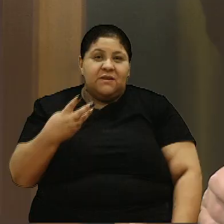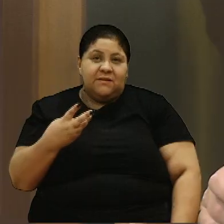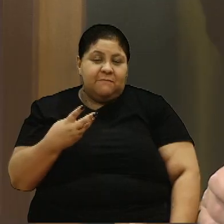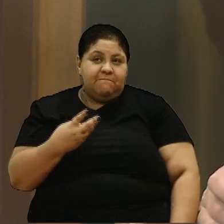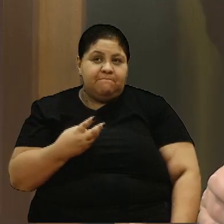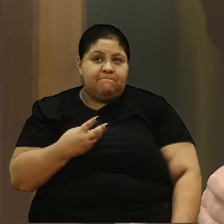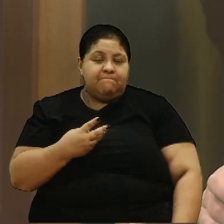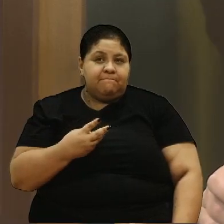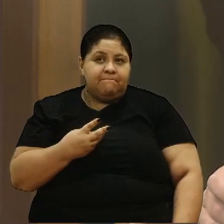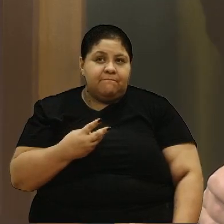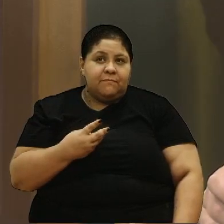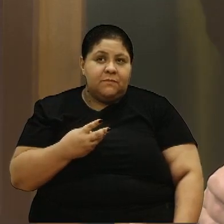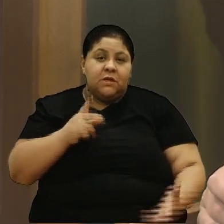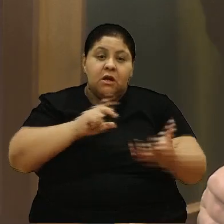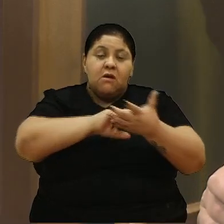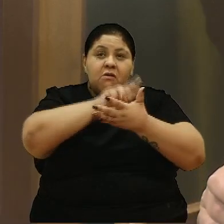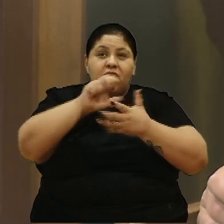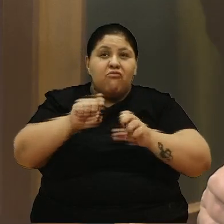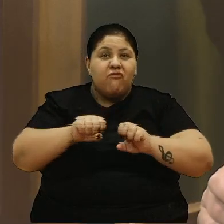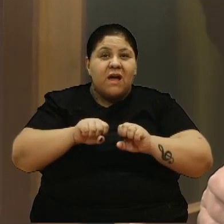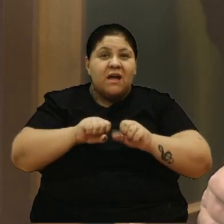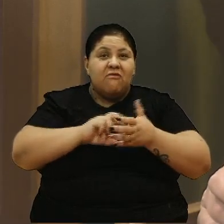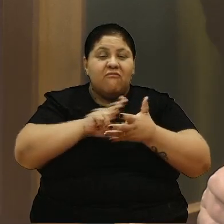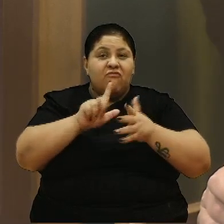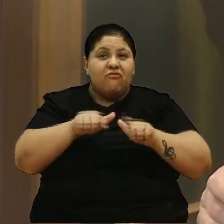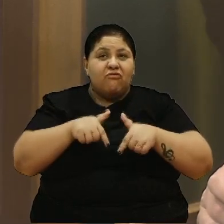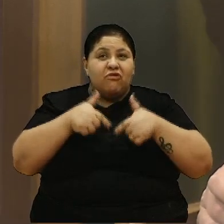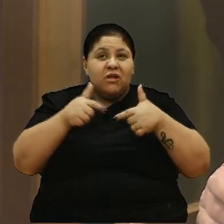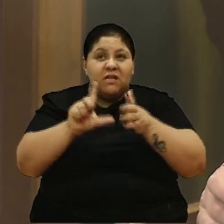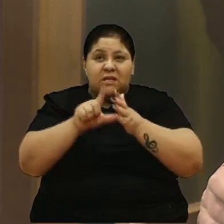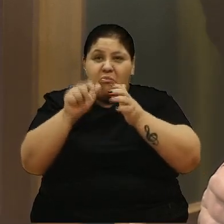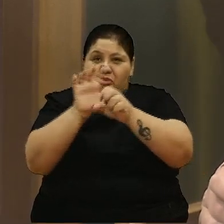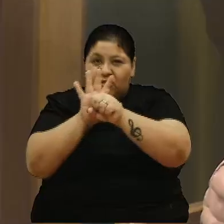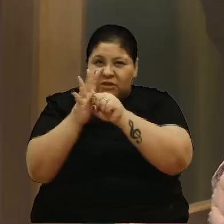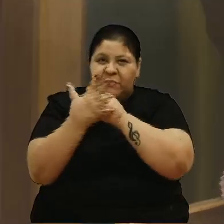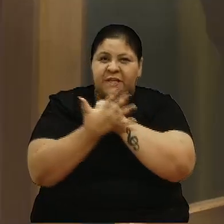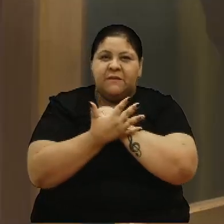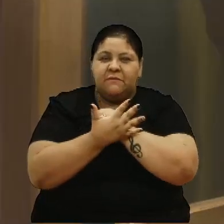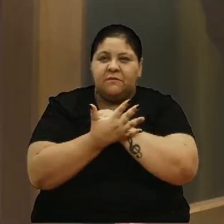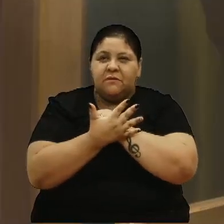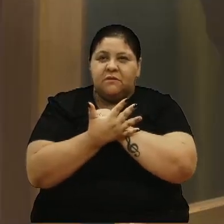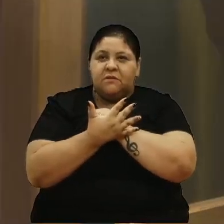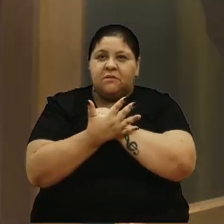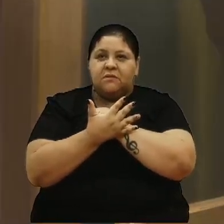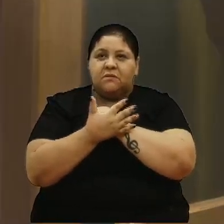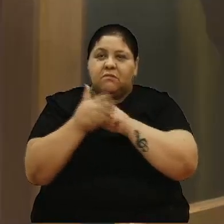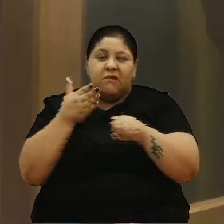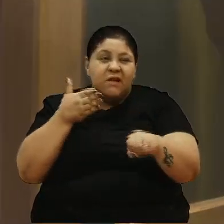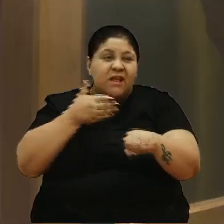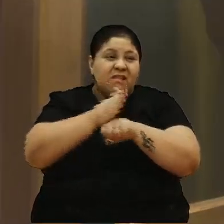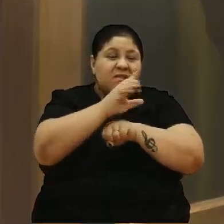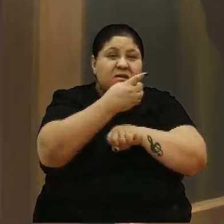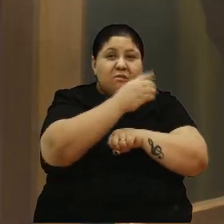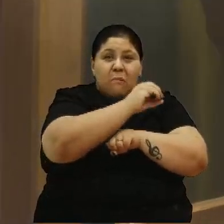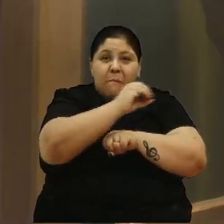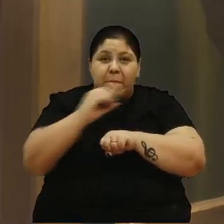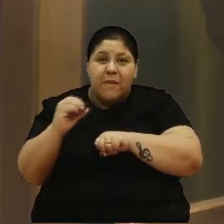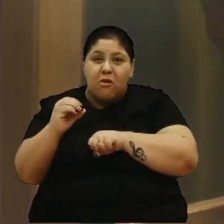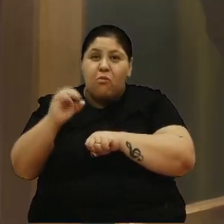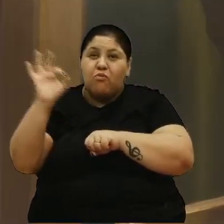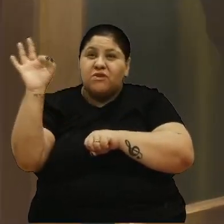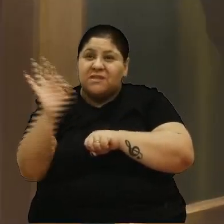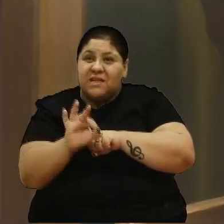atualizada, vários procedimentos pós-situação da pandemia, pós-2020, eles chegaram a alcançar 1000% a mais de